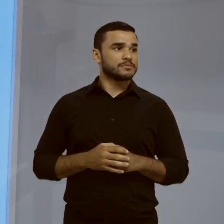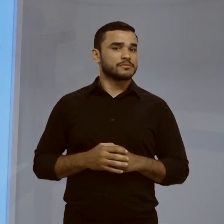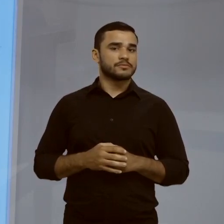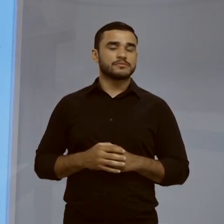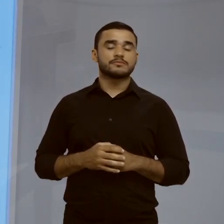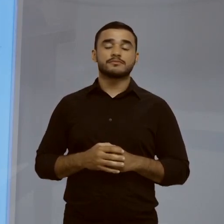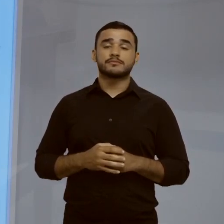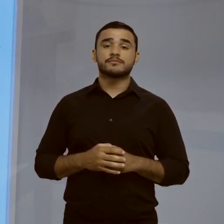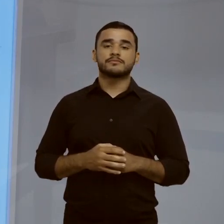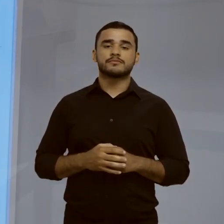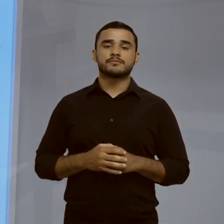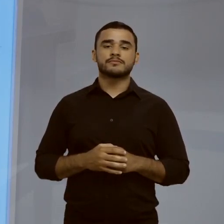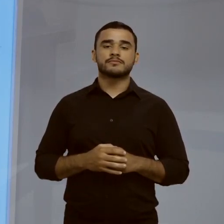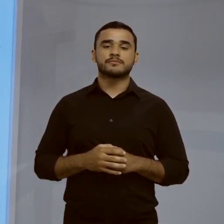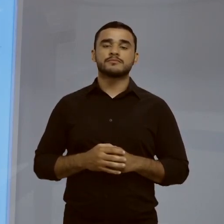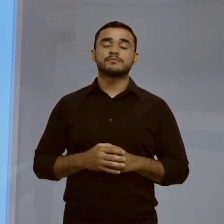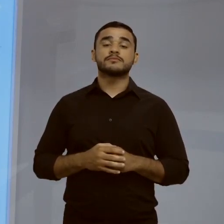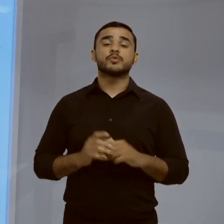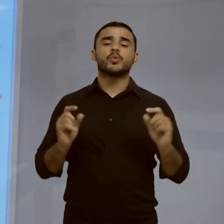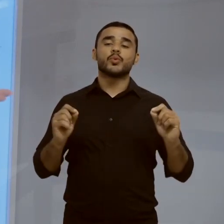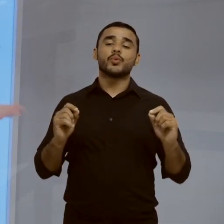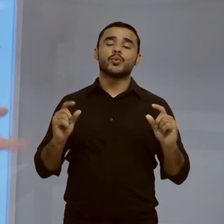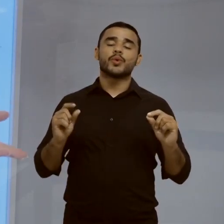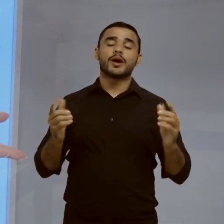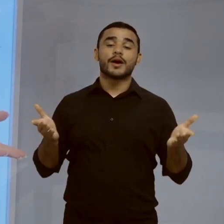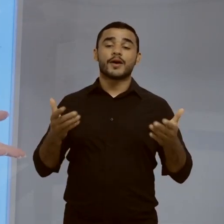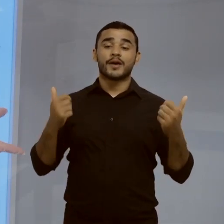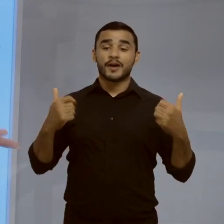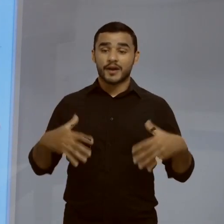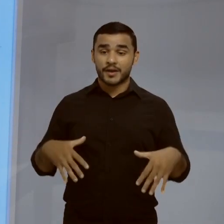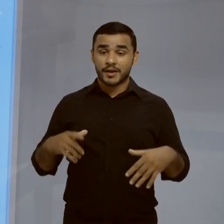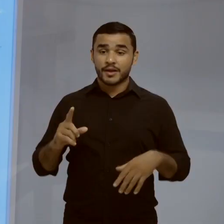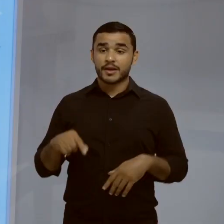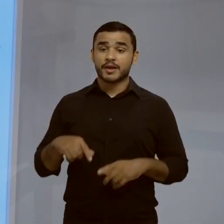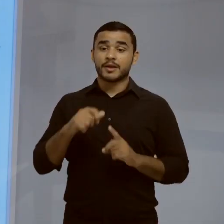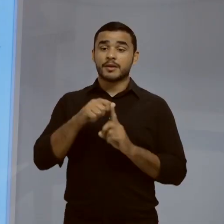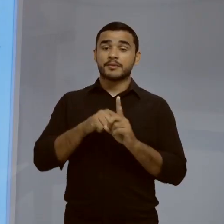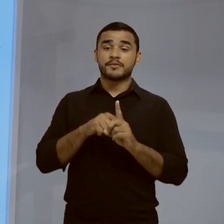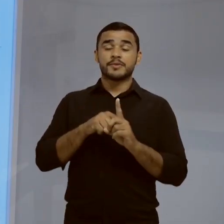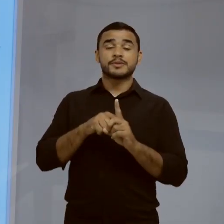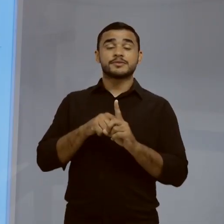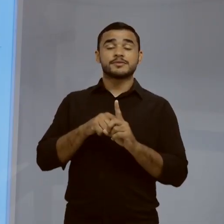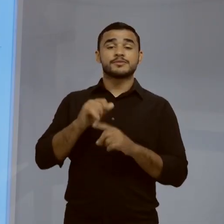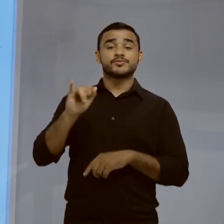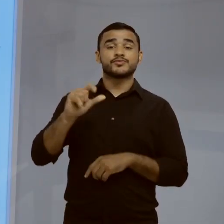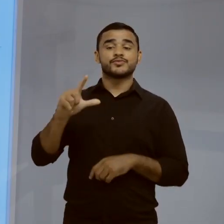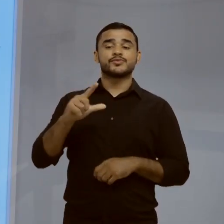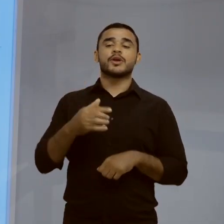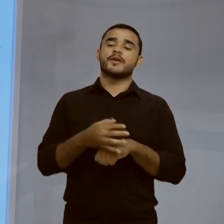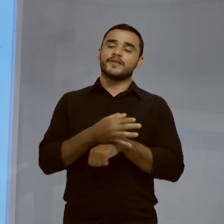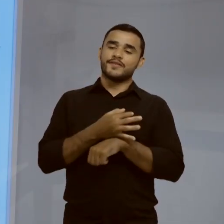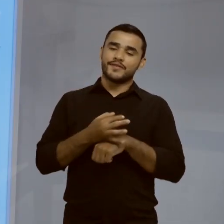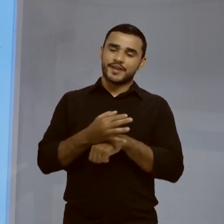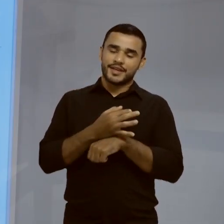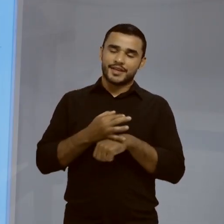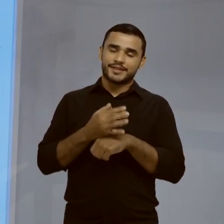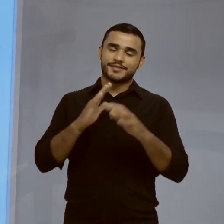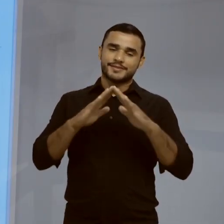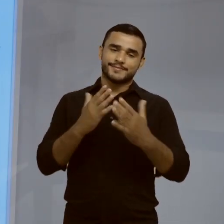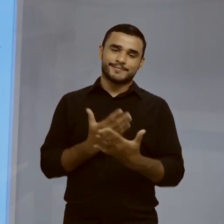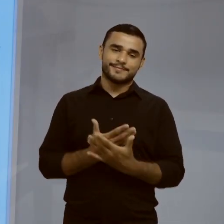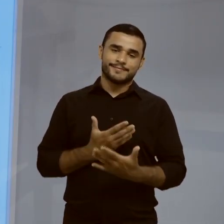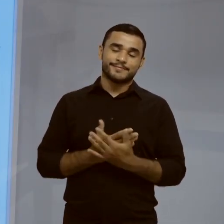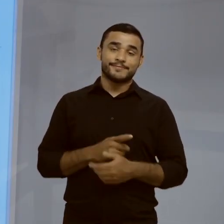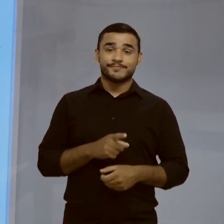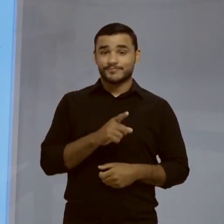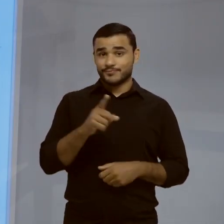Gente, vamos continuar falando de quê? Férias escolares, né? E é importante que mães e pais conciliem